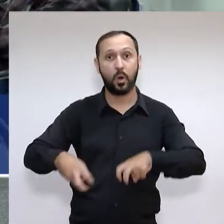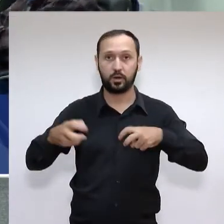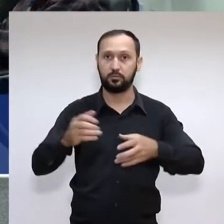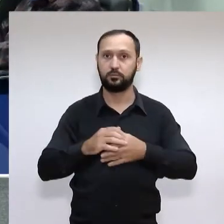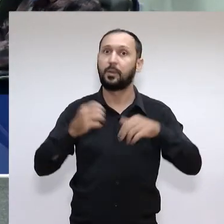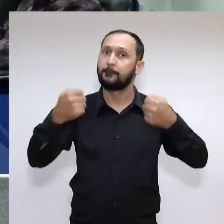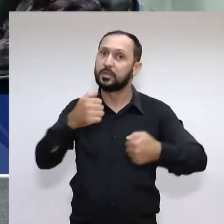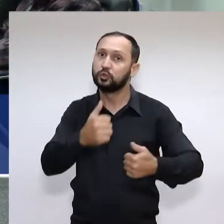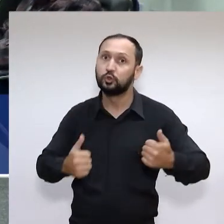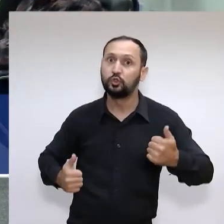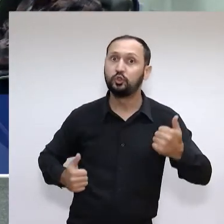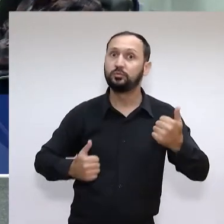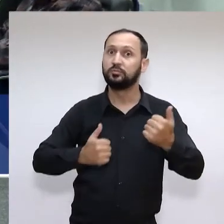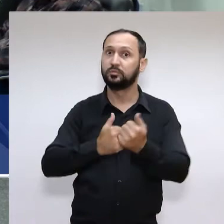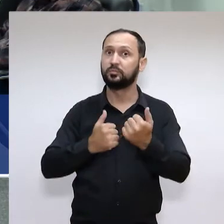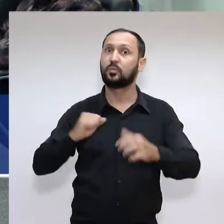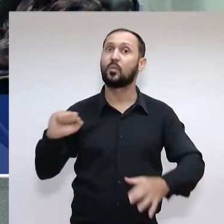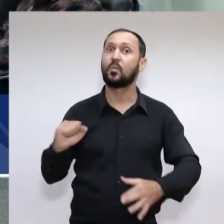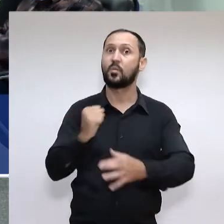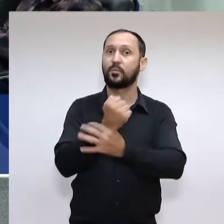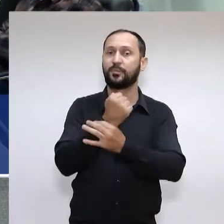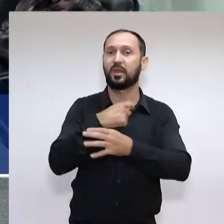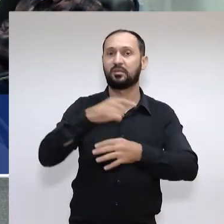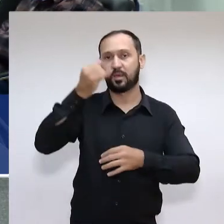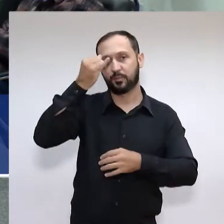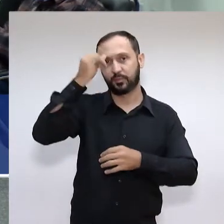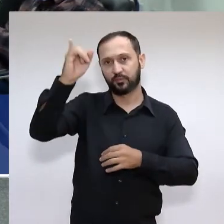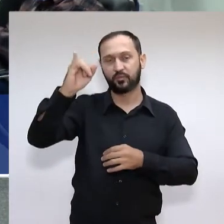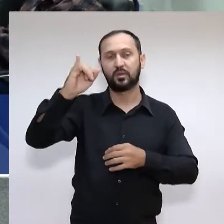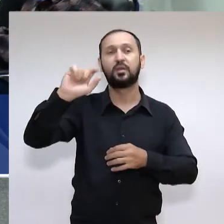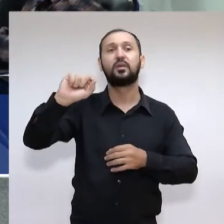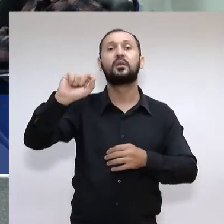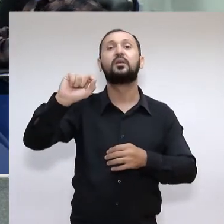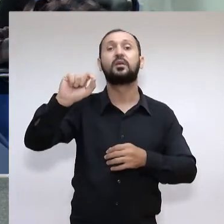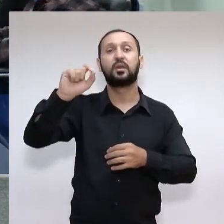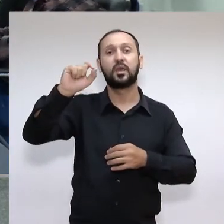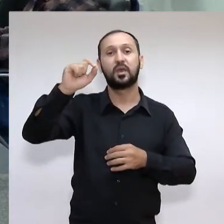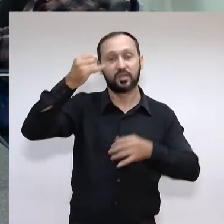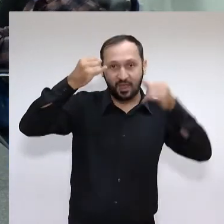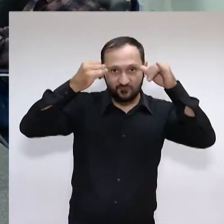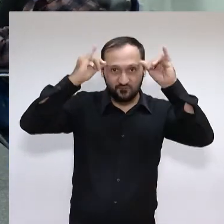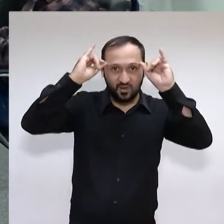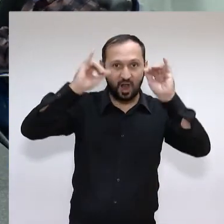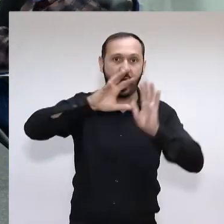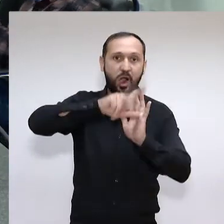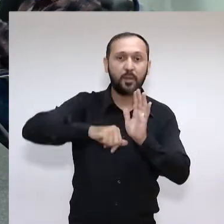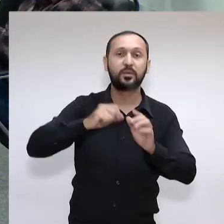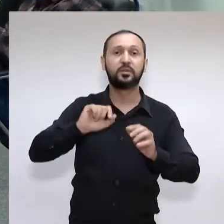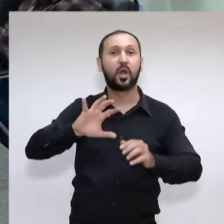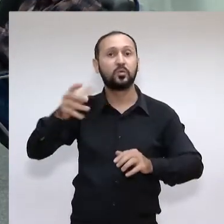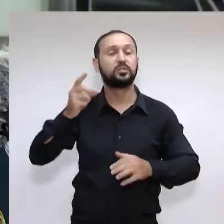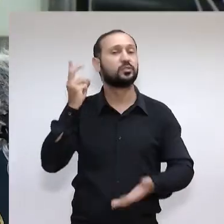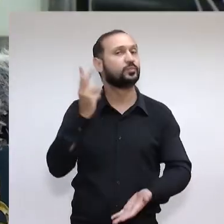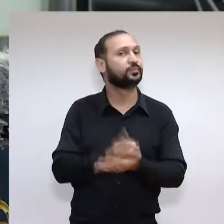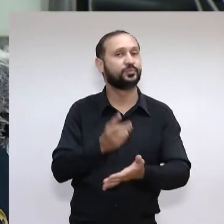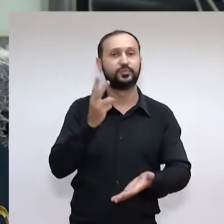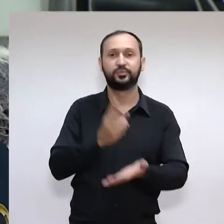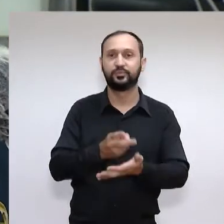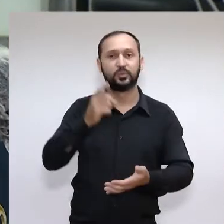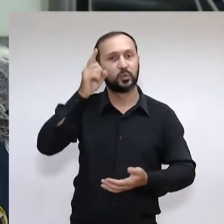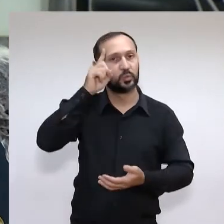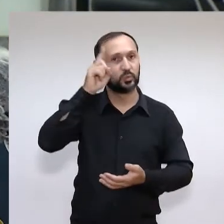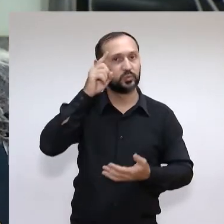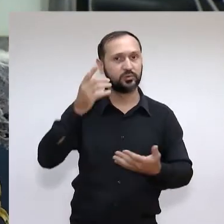uma prevenção quanto ao abigeato que hoje está ocorrendo de maneira quase que contínua dentro do município. É uma